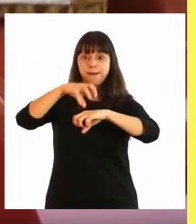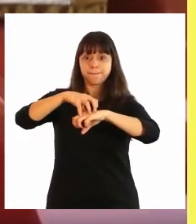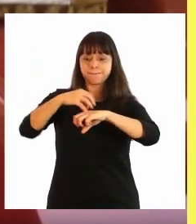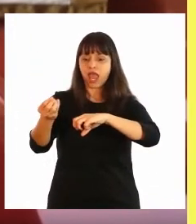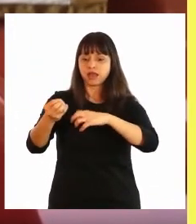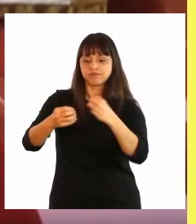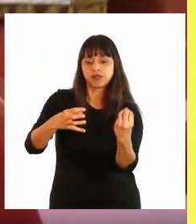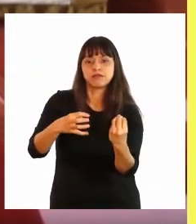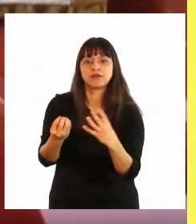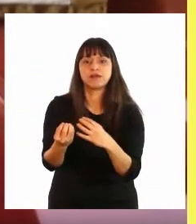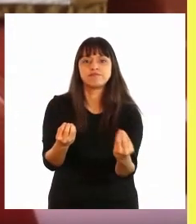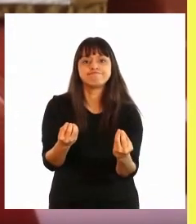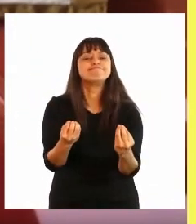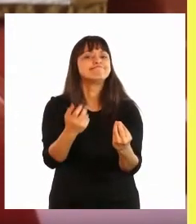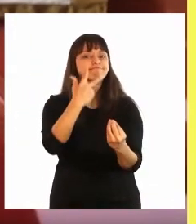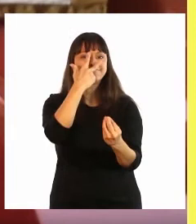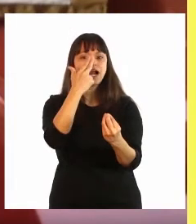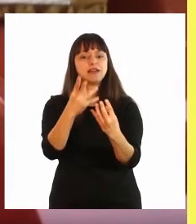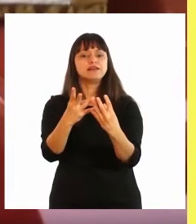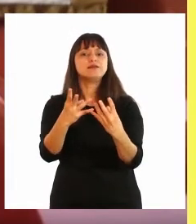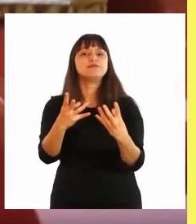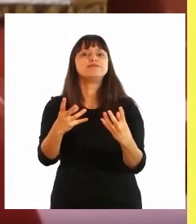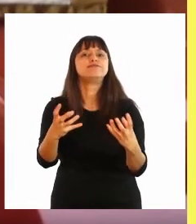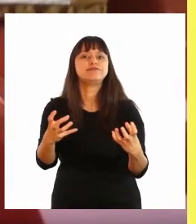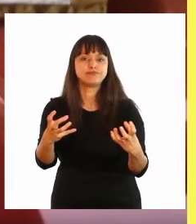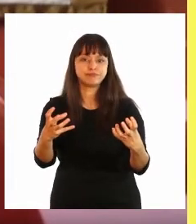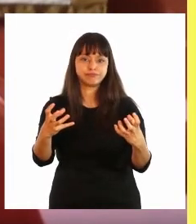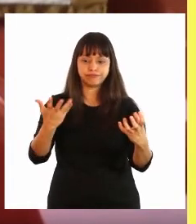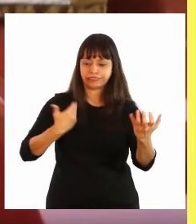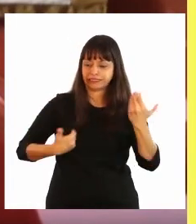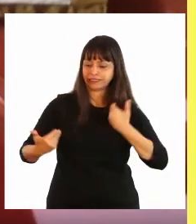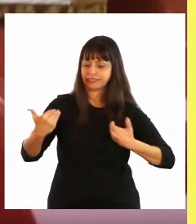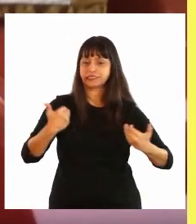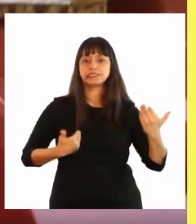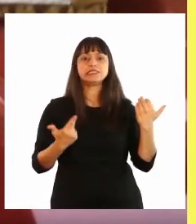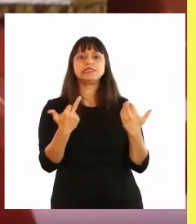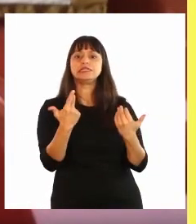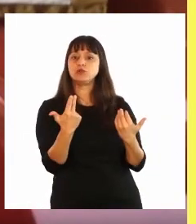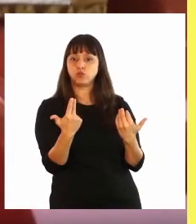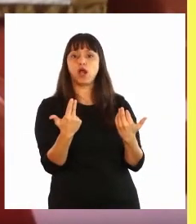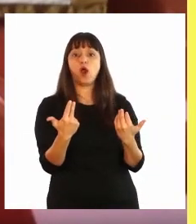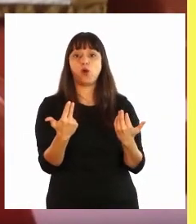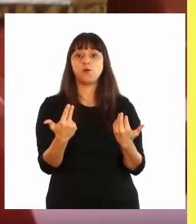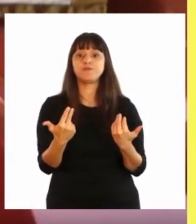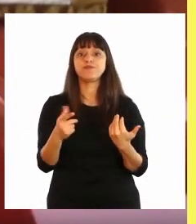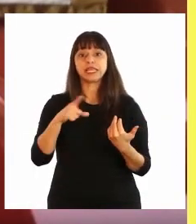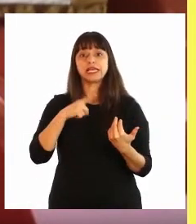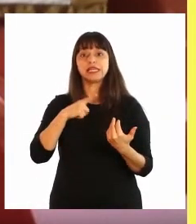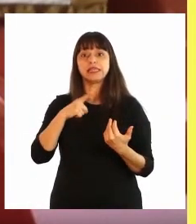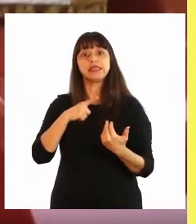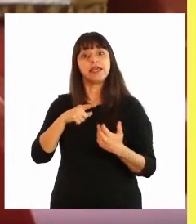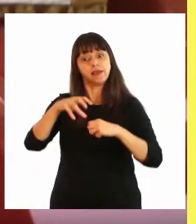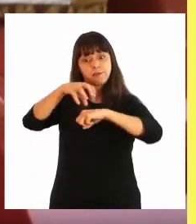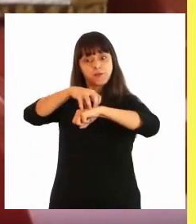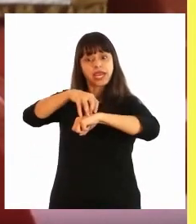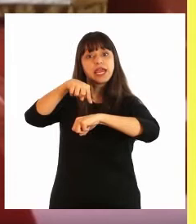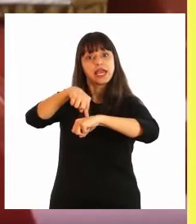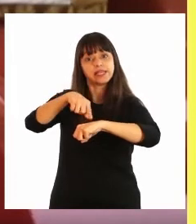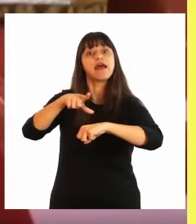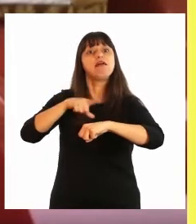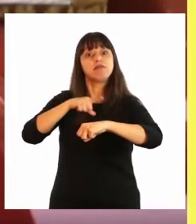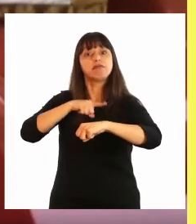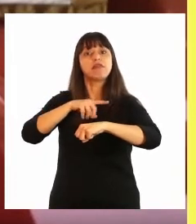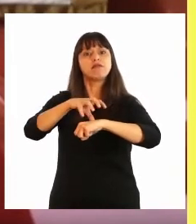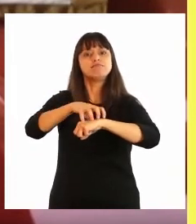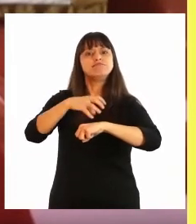E eu acredito que, assim, o magnetismo dele é isso, ele entende onde as partes do corpo dele estão viajando